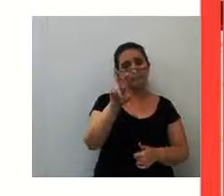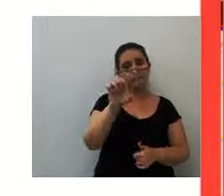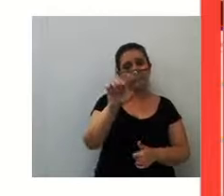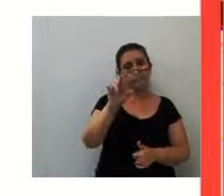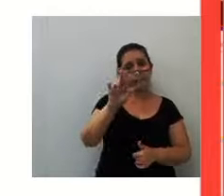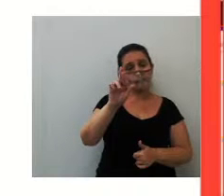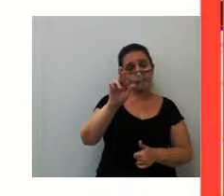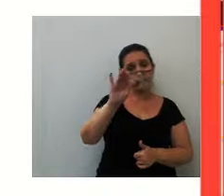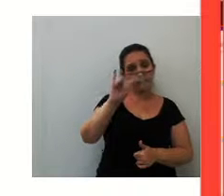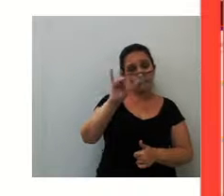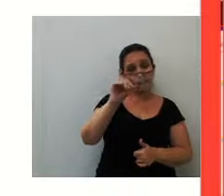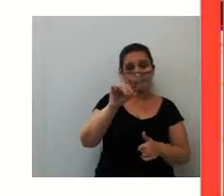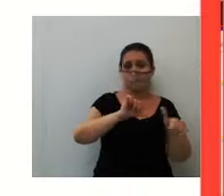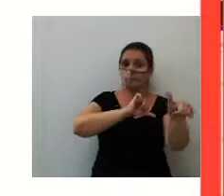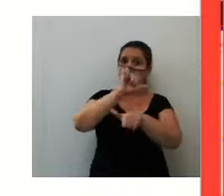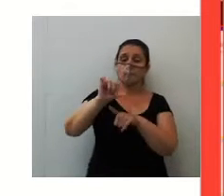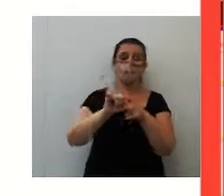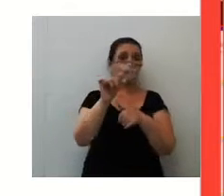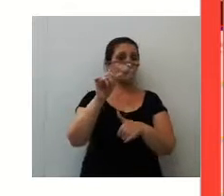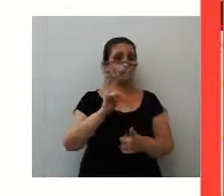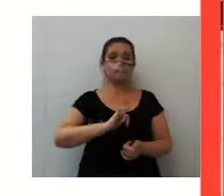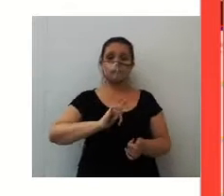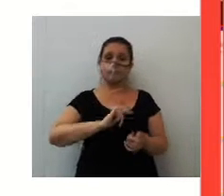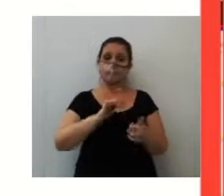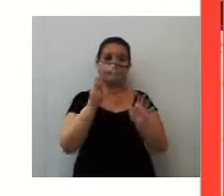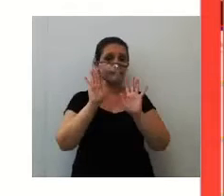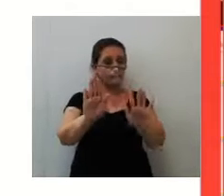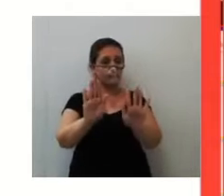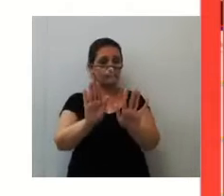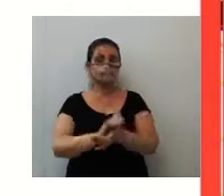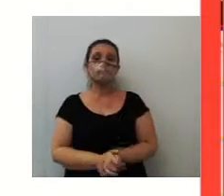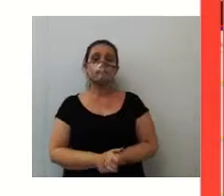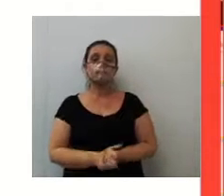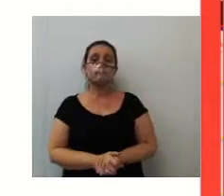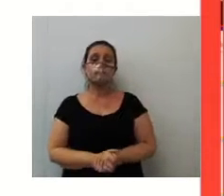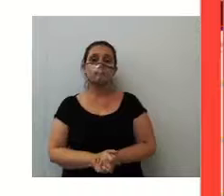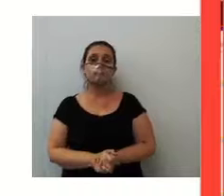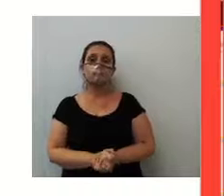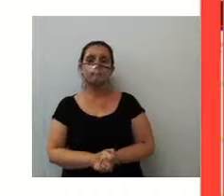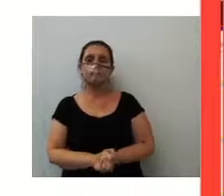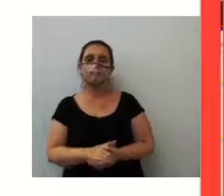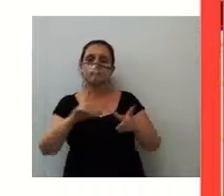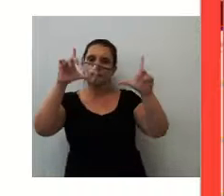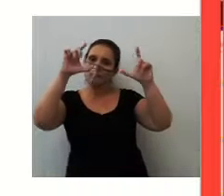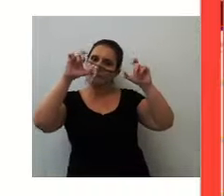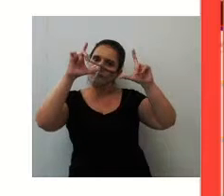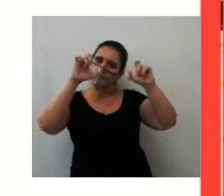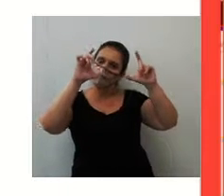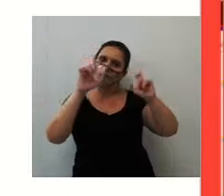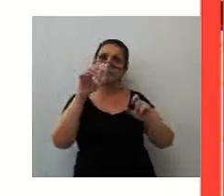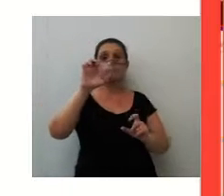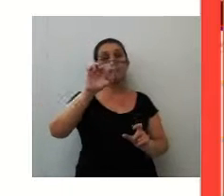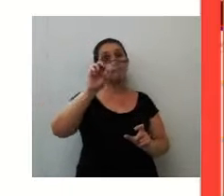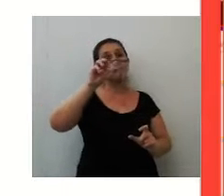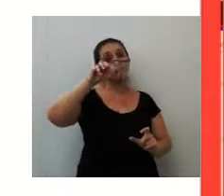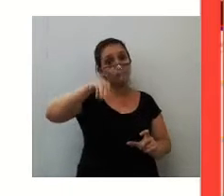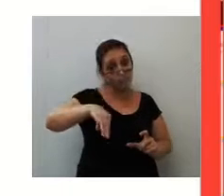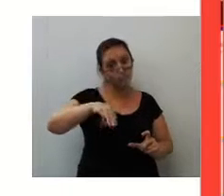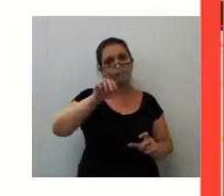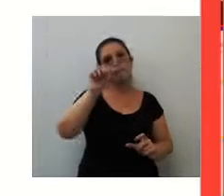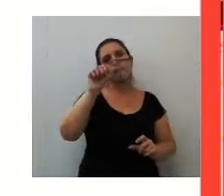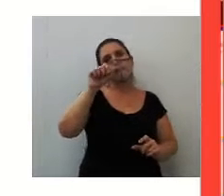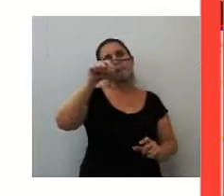gramatical invariável fica ali ó fiz sem mexer em nada beleza então a fotografia em anexo